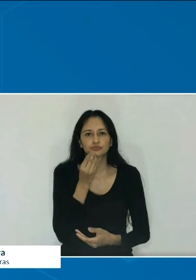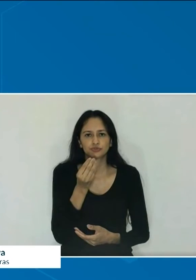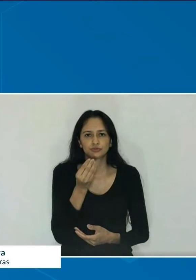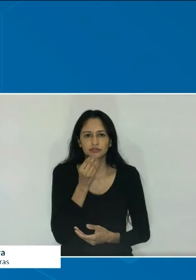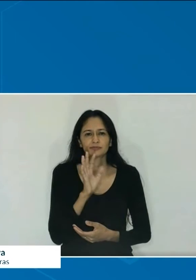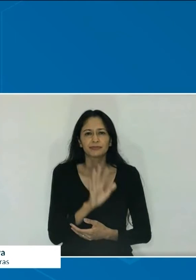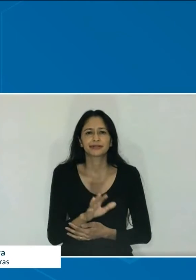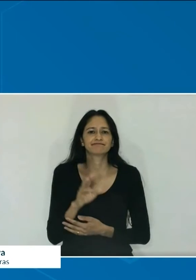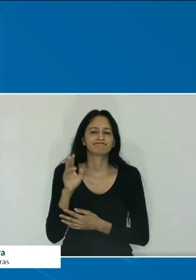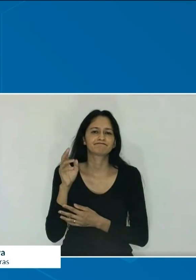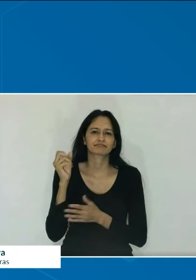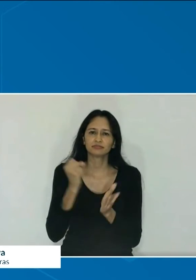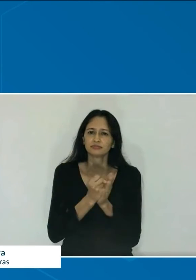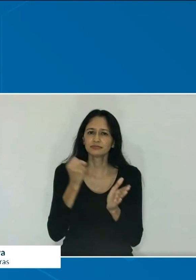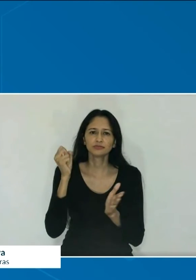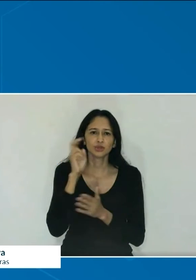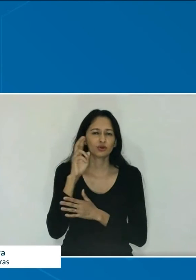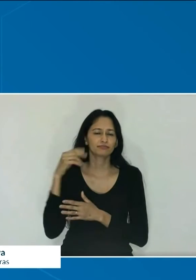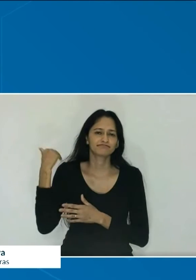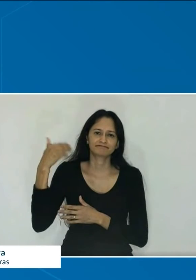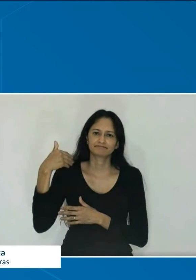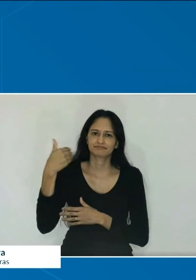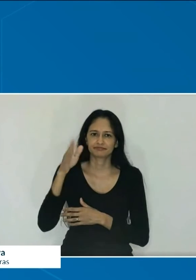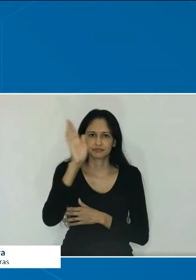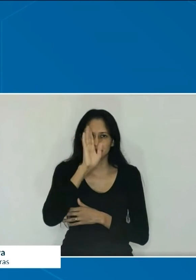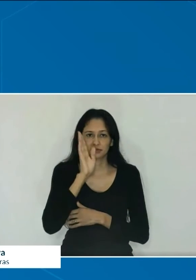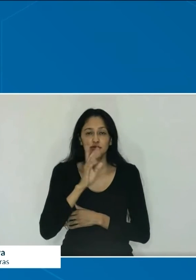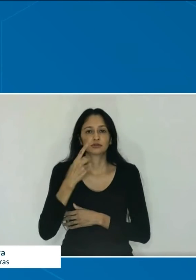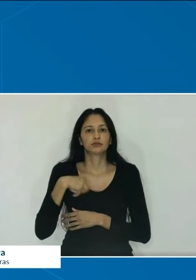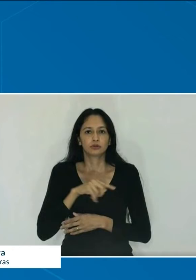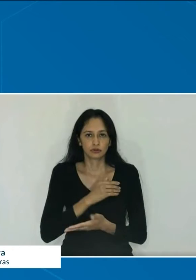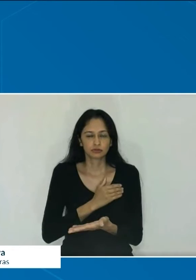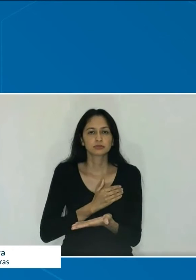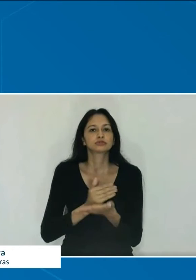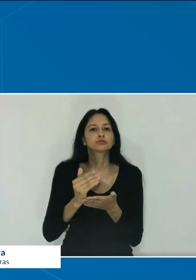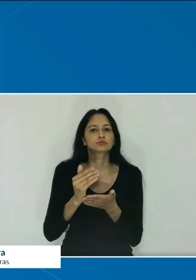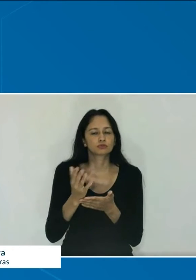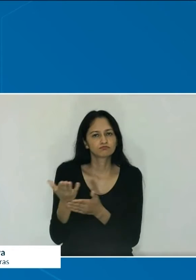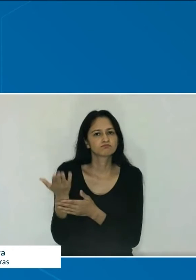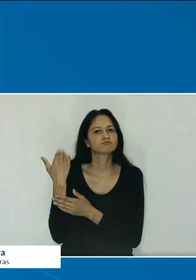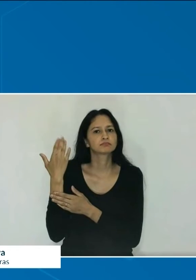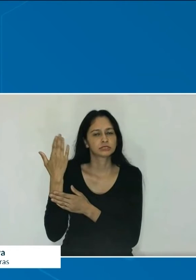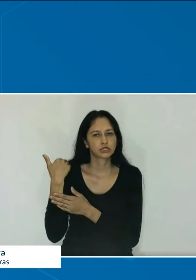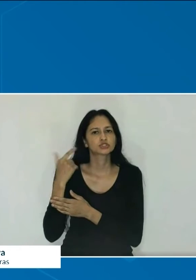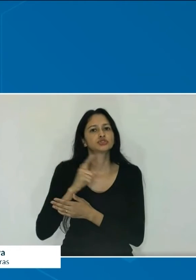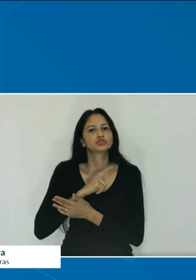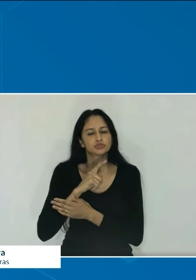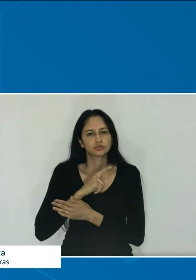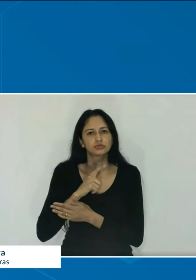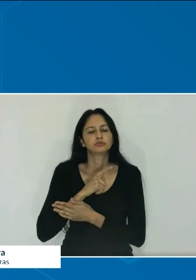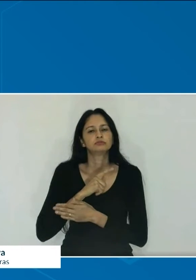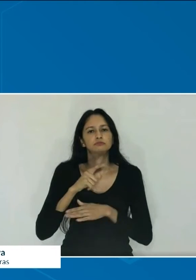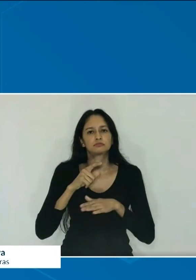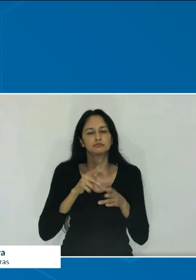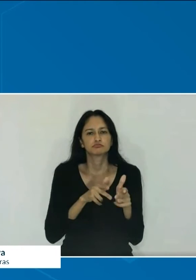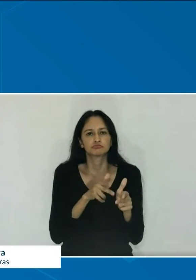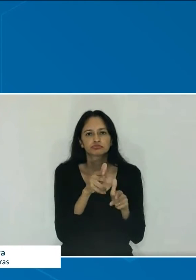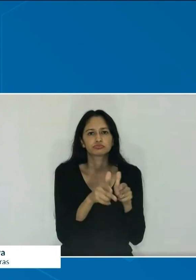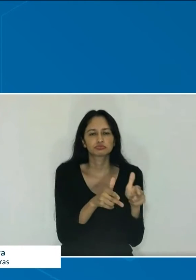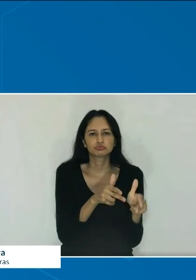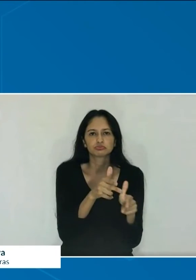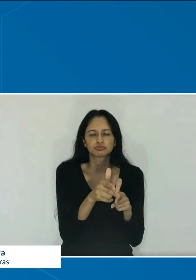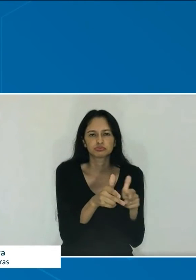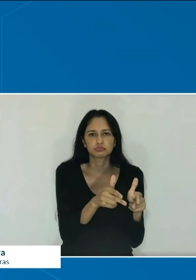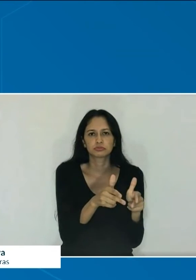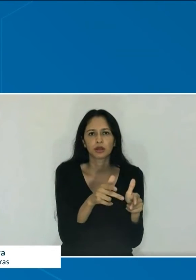processo histórico do país. A gente iniciou com uma boa malha ferroviária, e essa malha ferroviária ela reduziu ao longo dos anos,